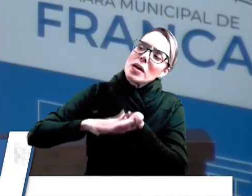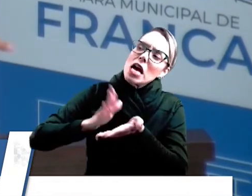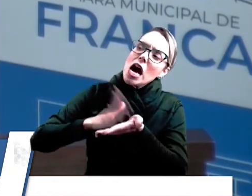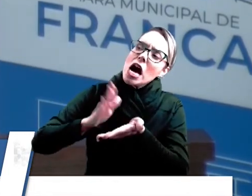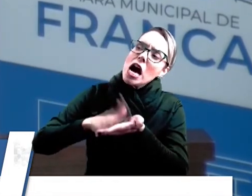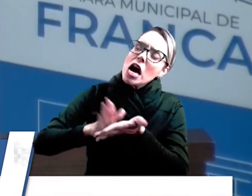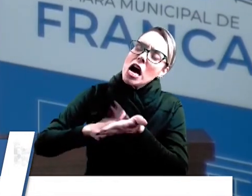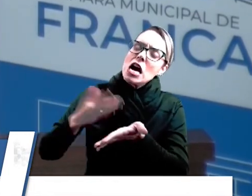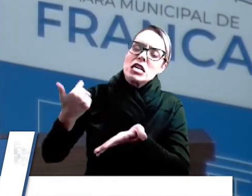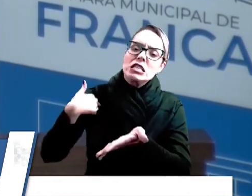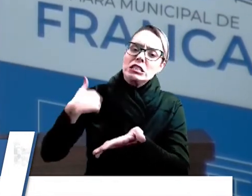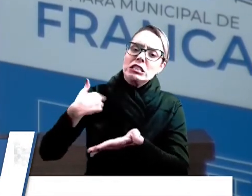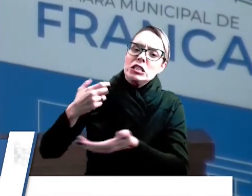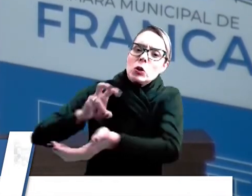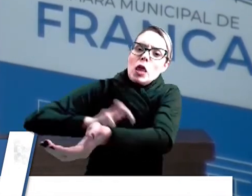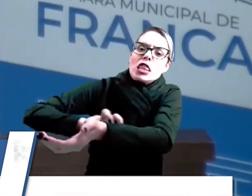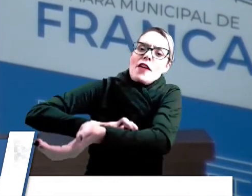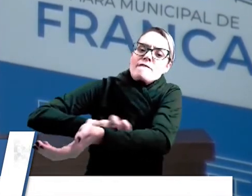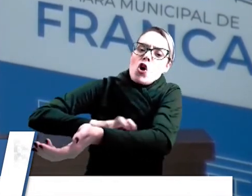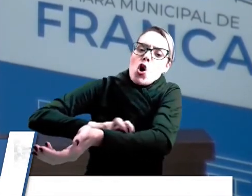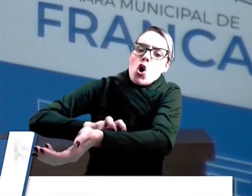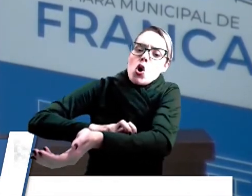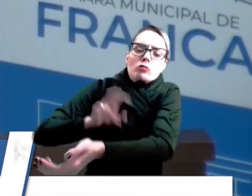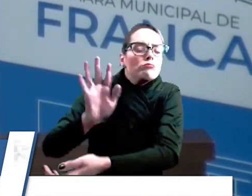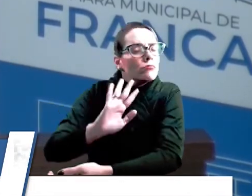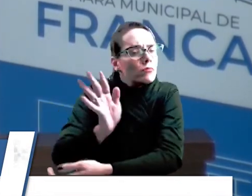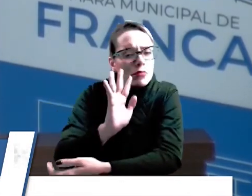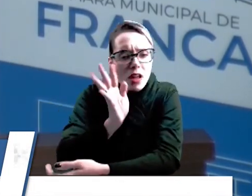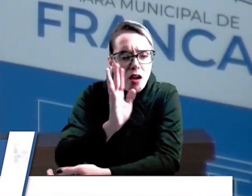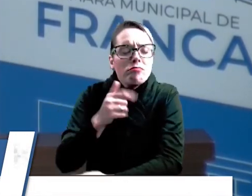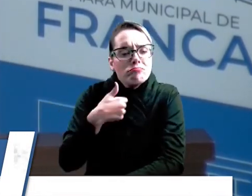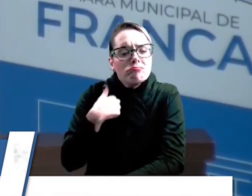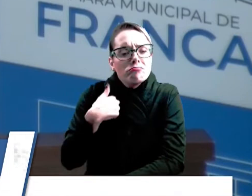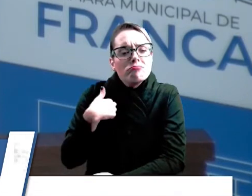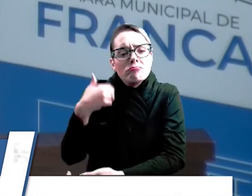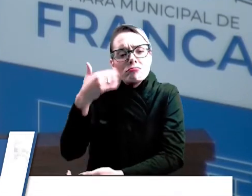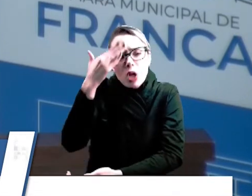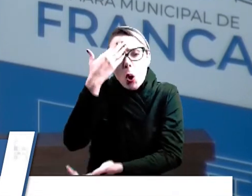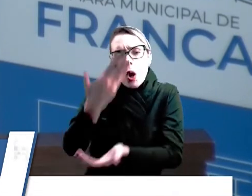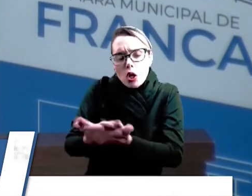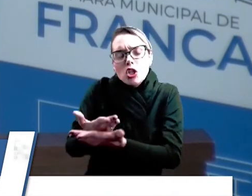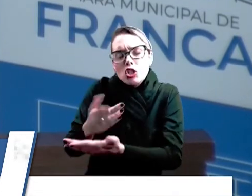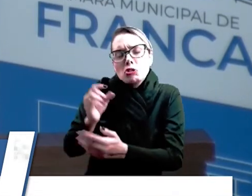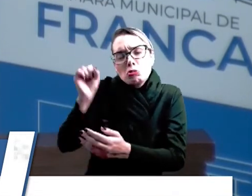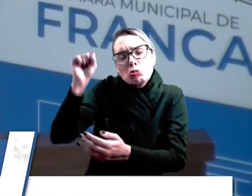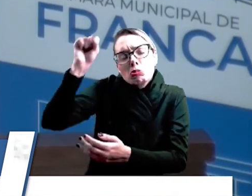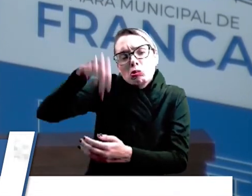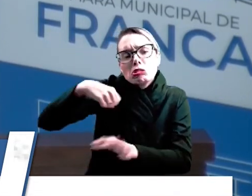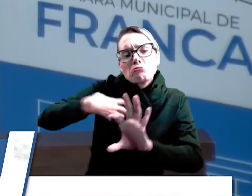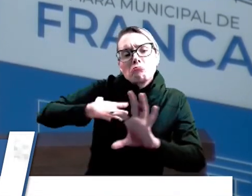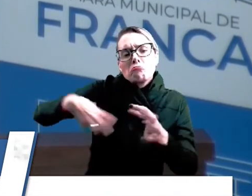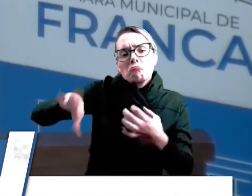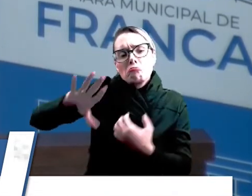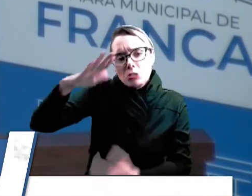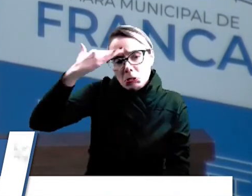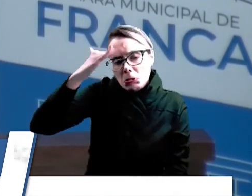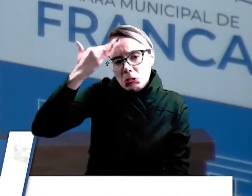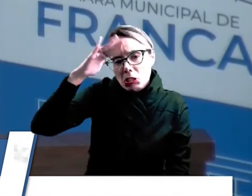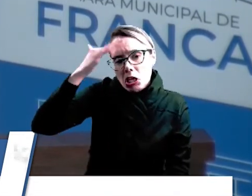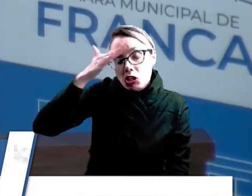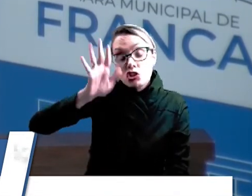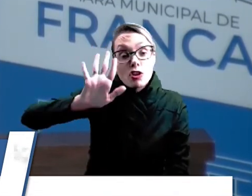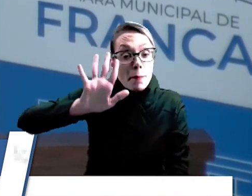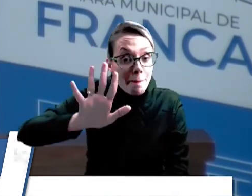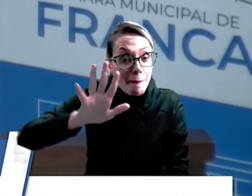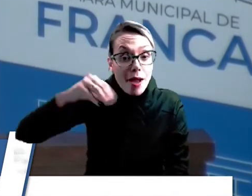parte também tem que entender o nosso lado daqui. E isso foi feito. E a gente espera que essas lâmpadas o mais cedo